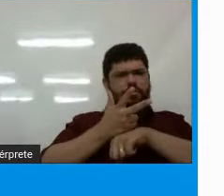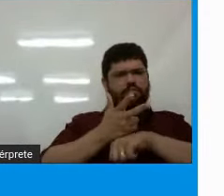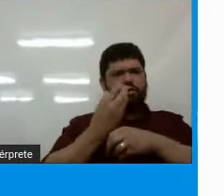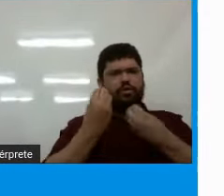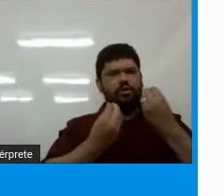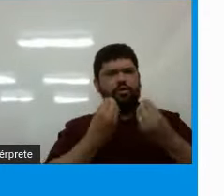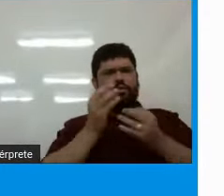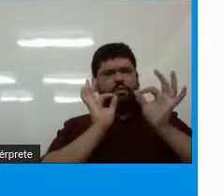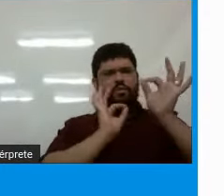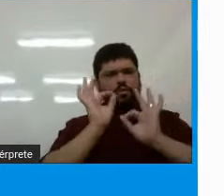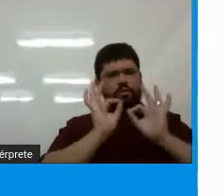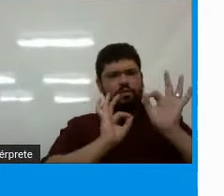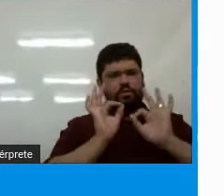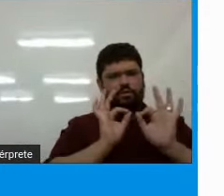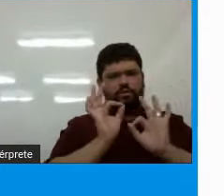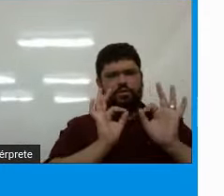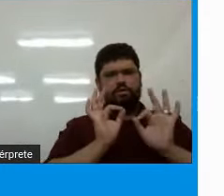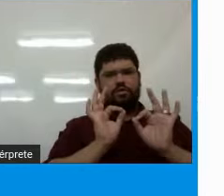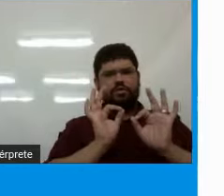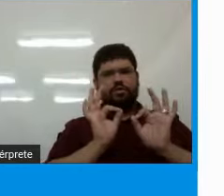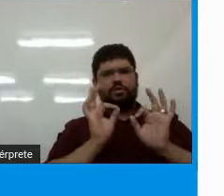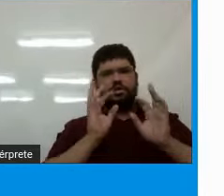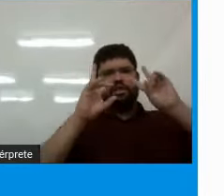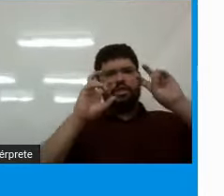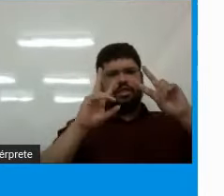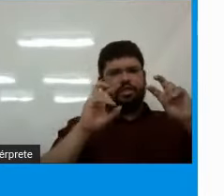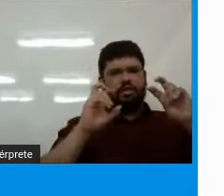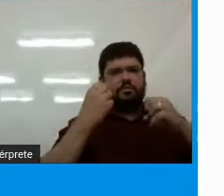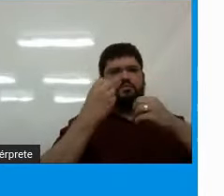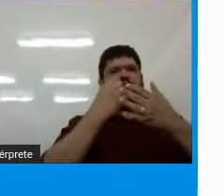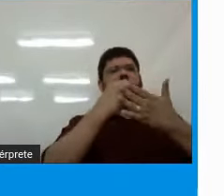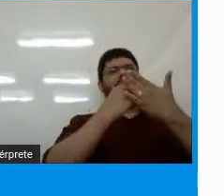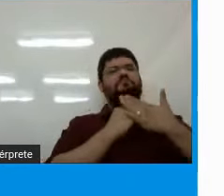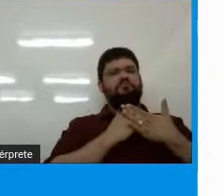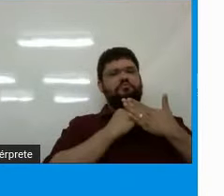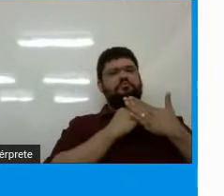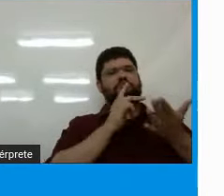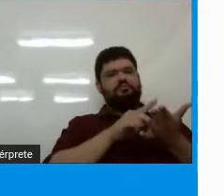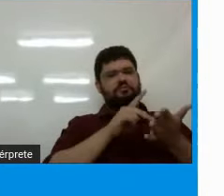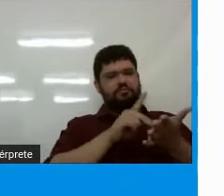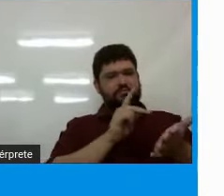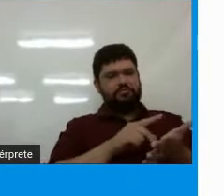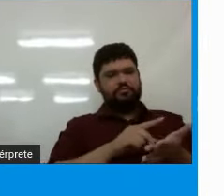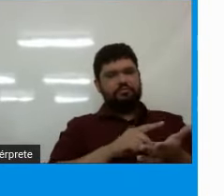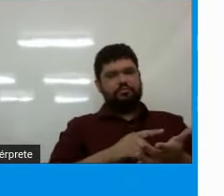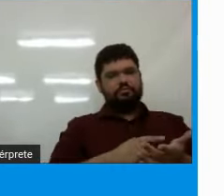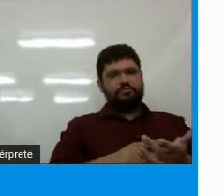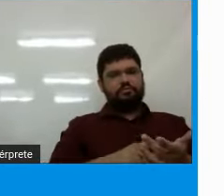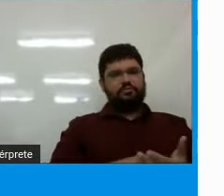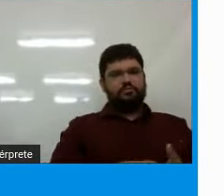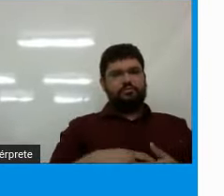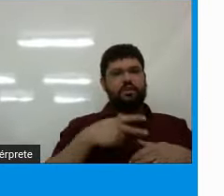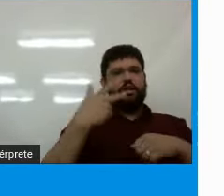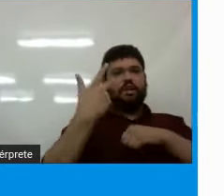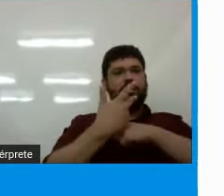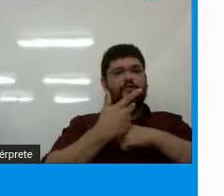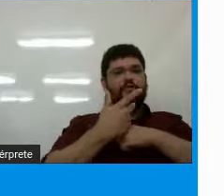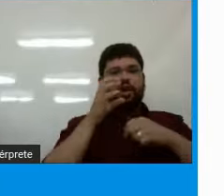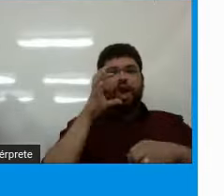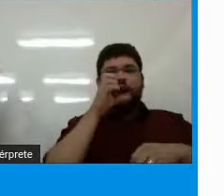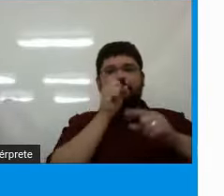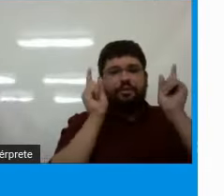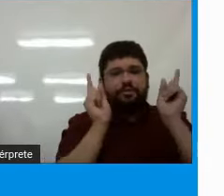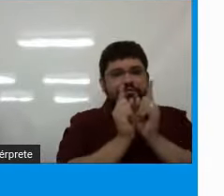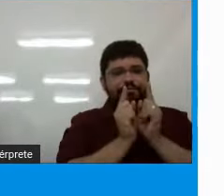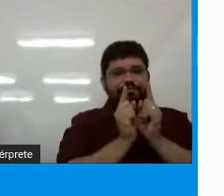posicionar, gerar conteúdo, de fato, foi algo que me ajudou muito. E muito veio desse vídeo curto, mas eu